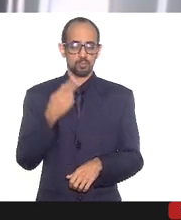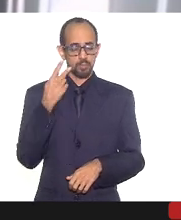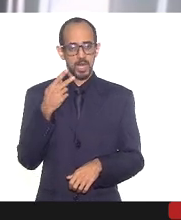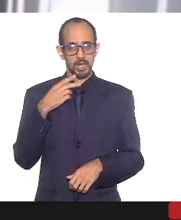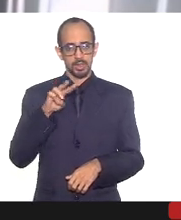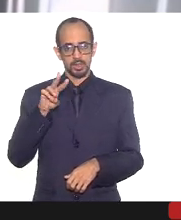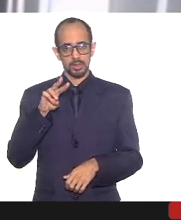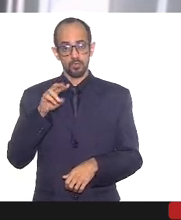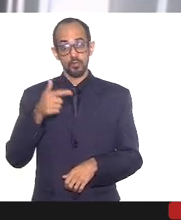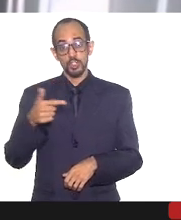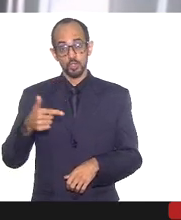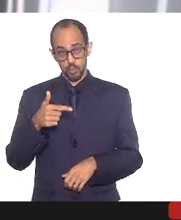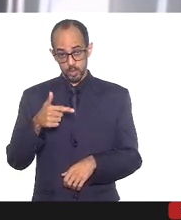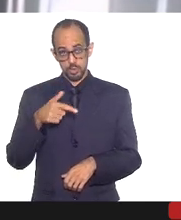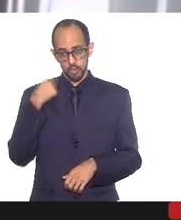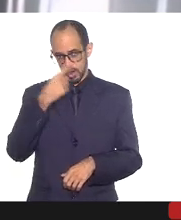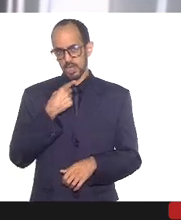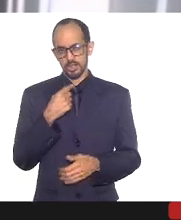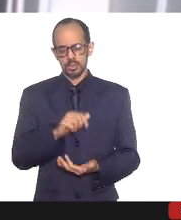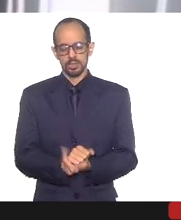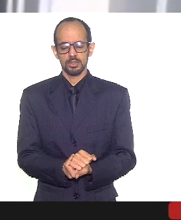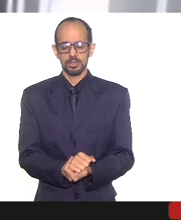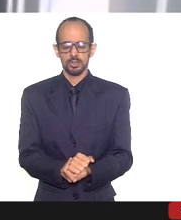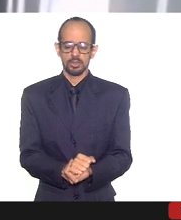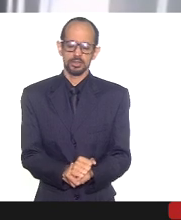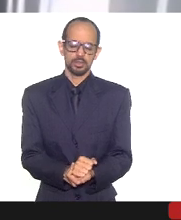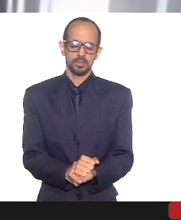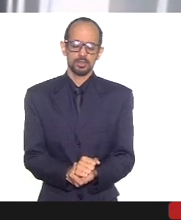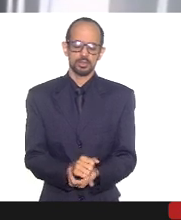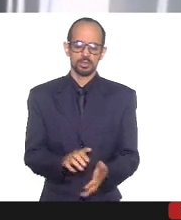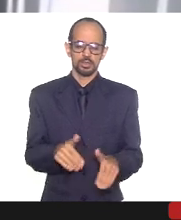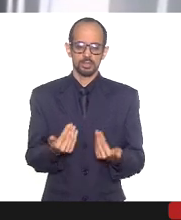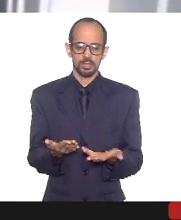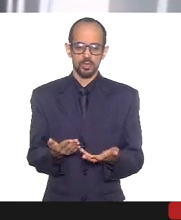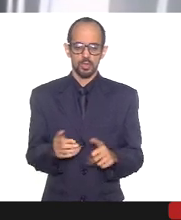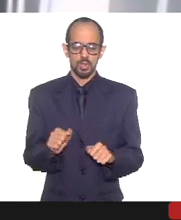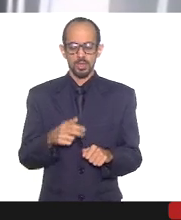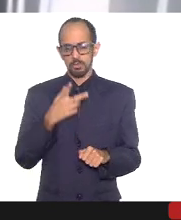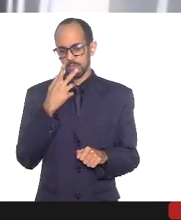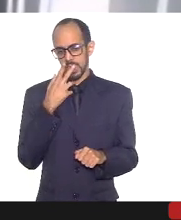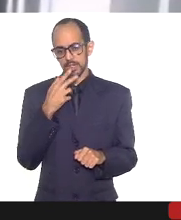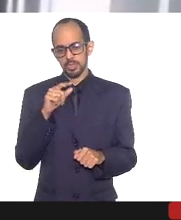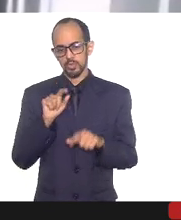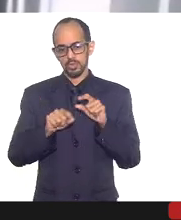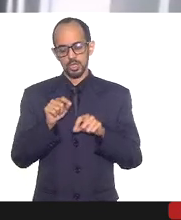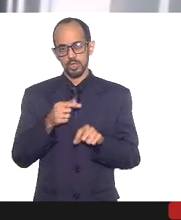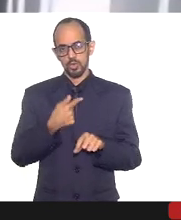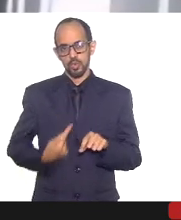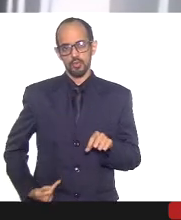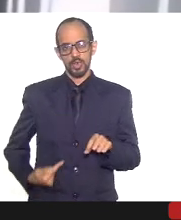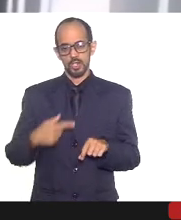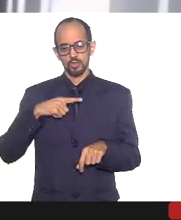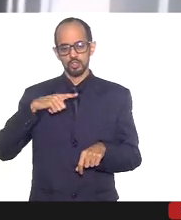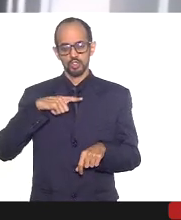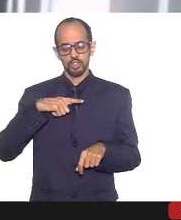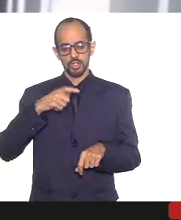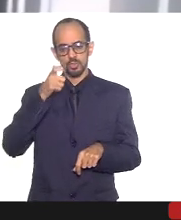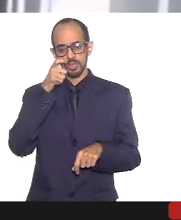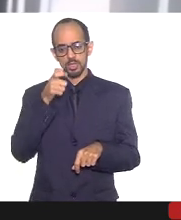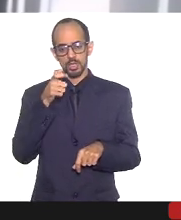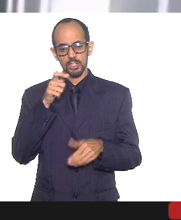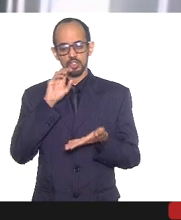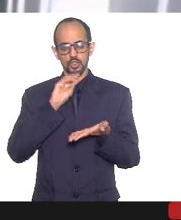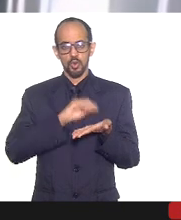para 22 horas, né? Enfim, então, de maneira que parecia que o governo tinha a intenção de colocar isso na pauta,